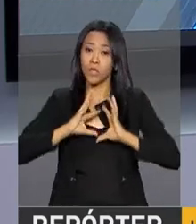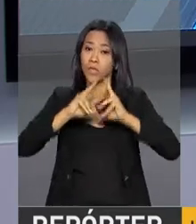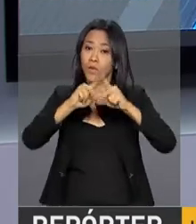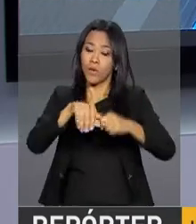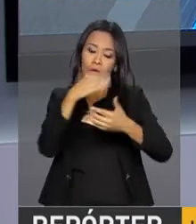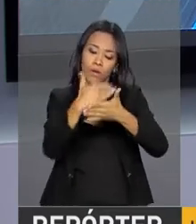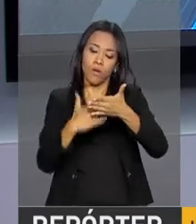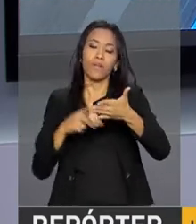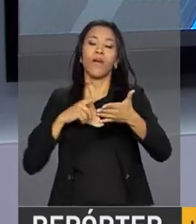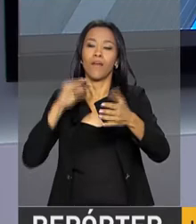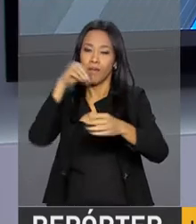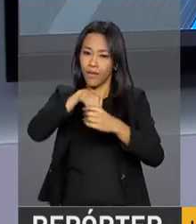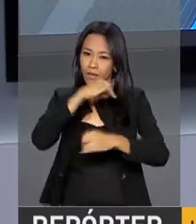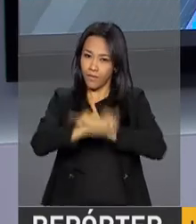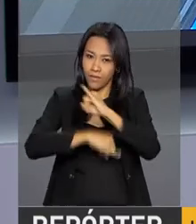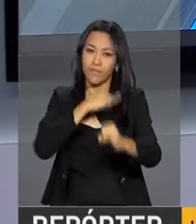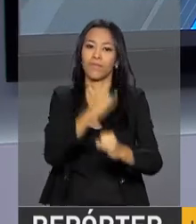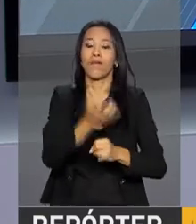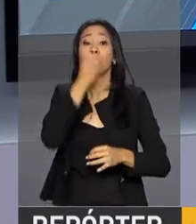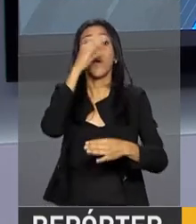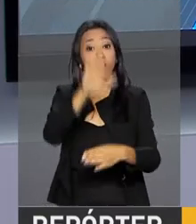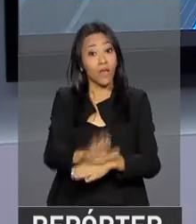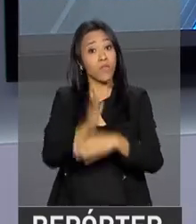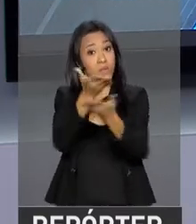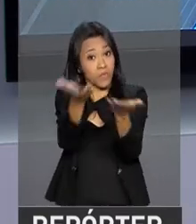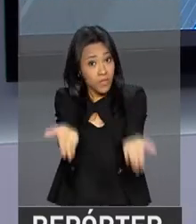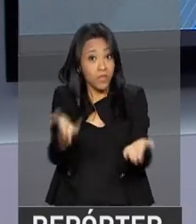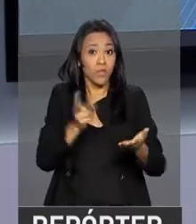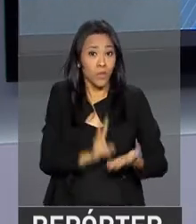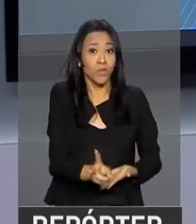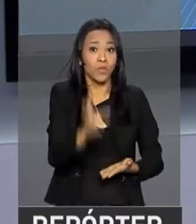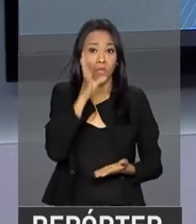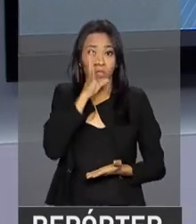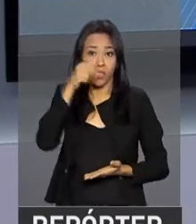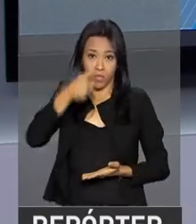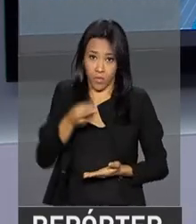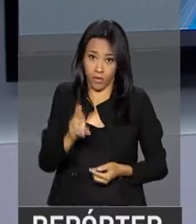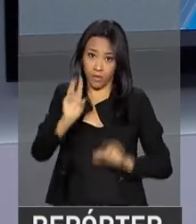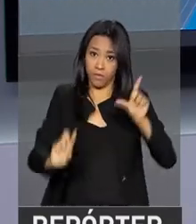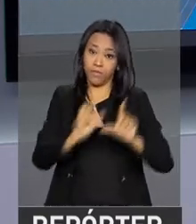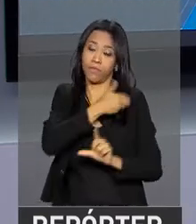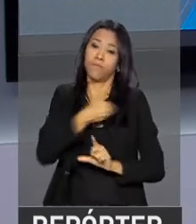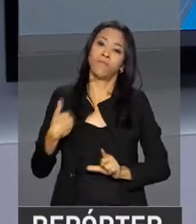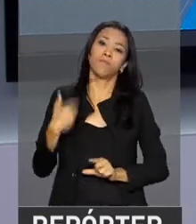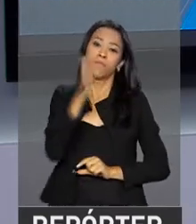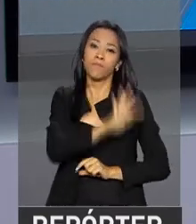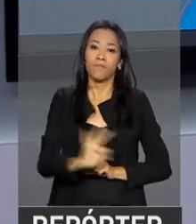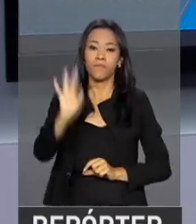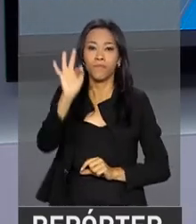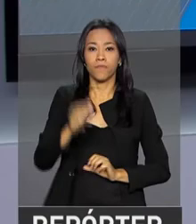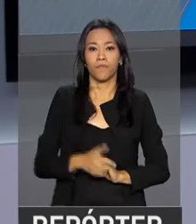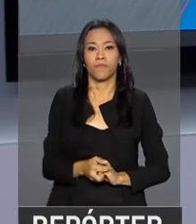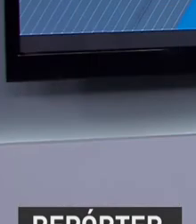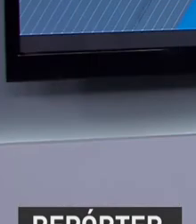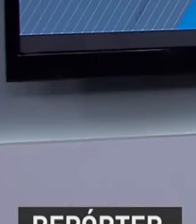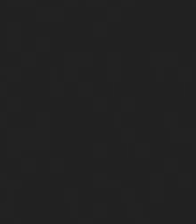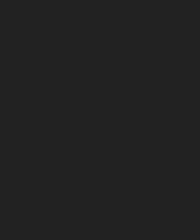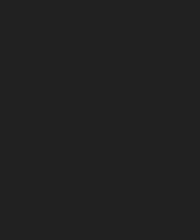programação também está na internet uma boa tarde pra você e continue na nbr a tv do governo federal